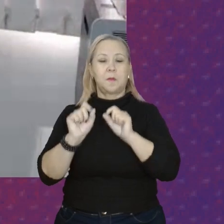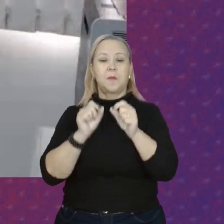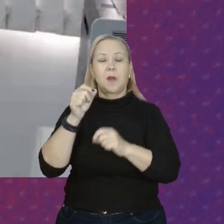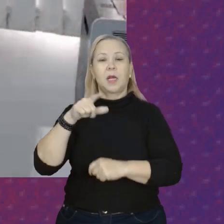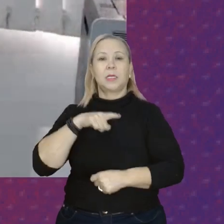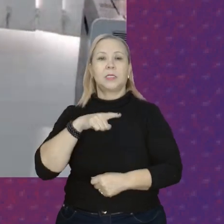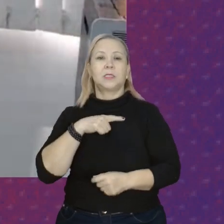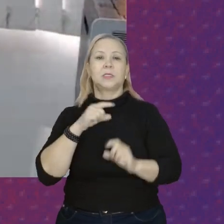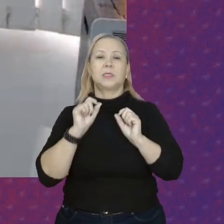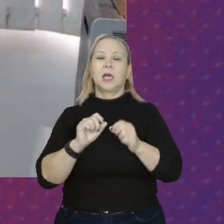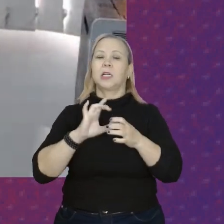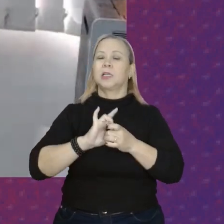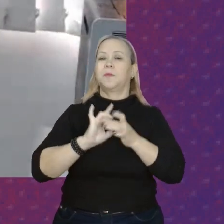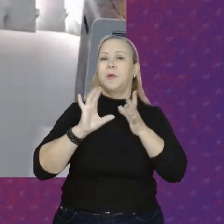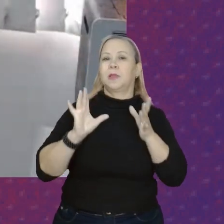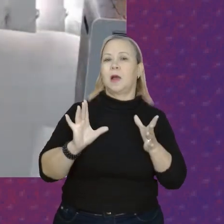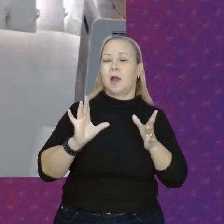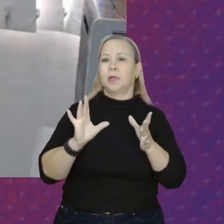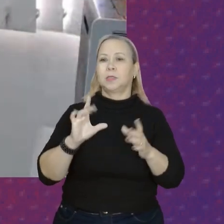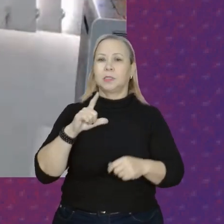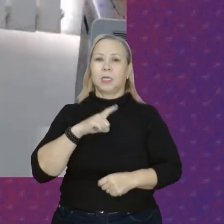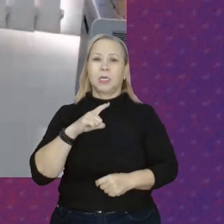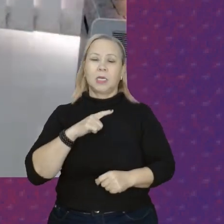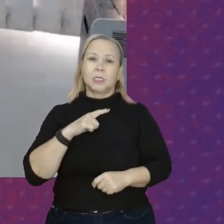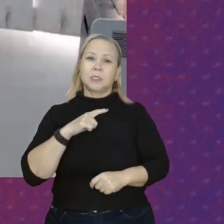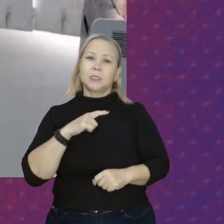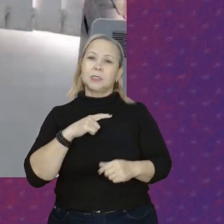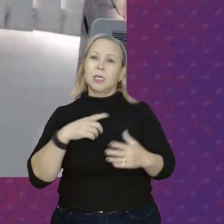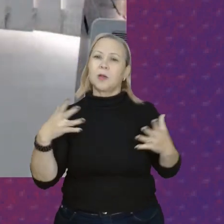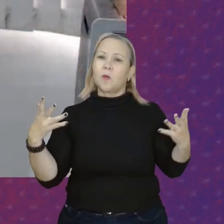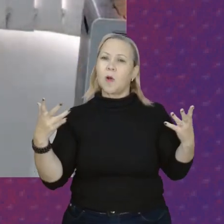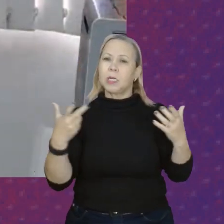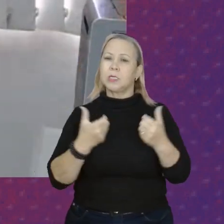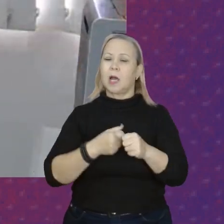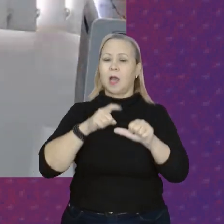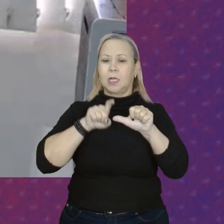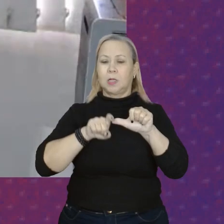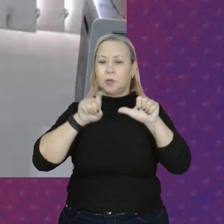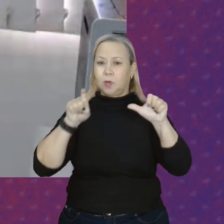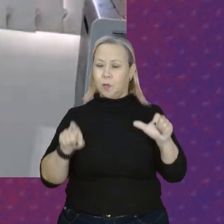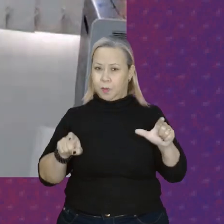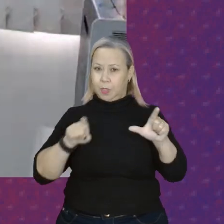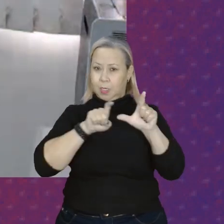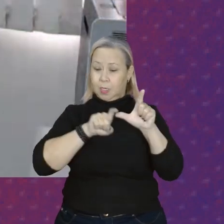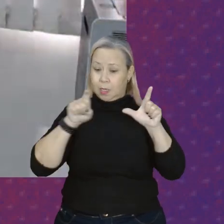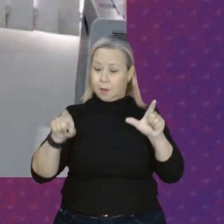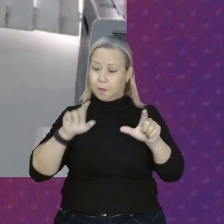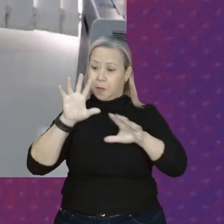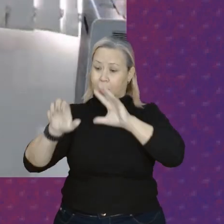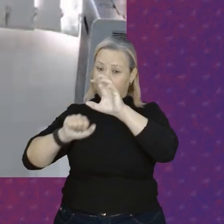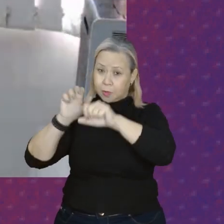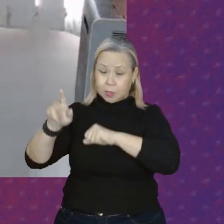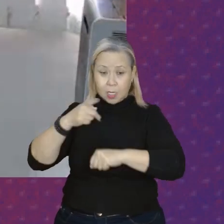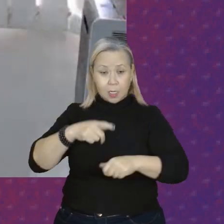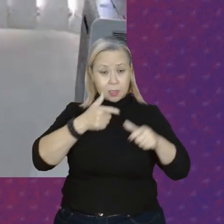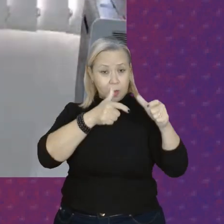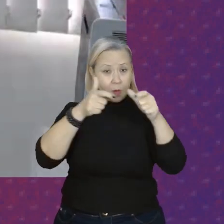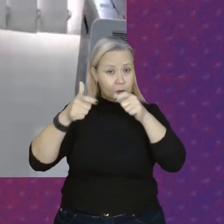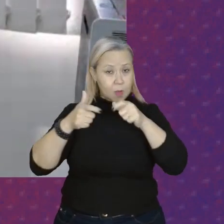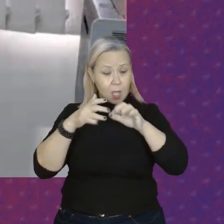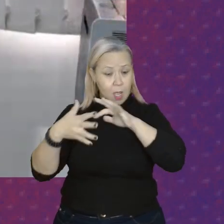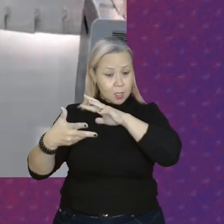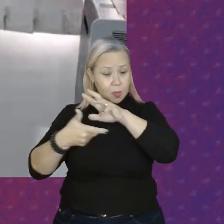tenha liberdade, tranquilidade e autonomia para buscarem, né, os seus espaços no mundo